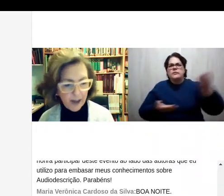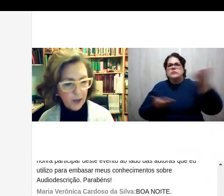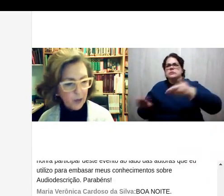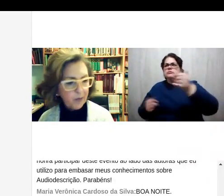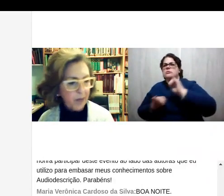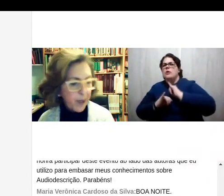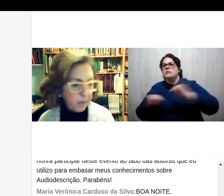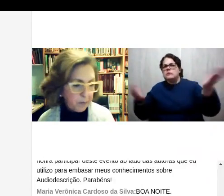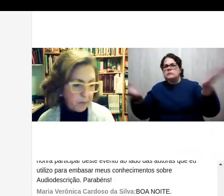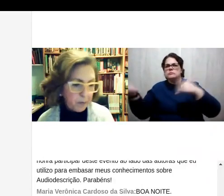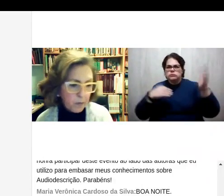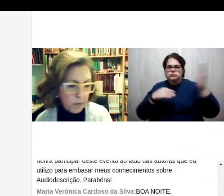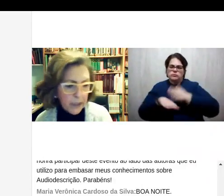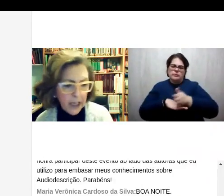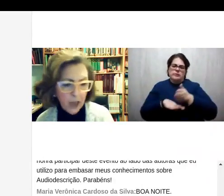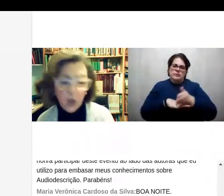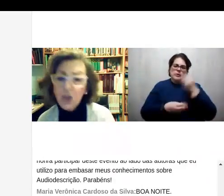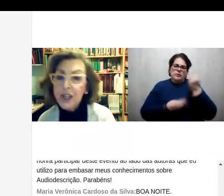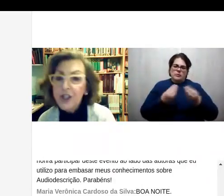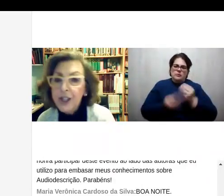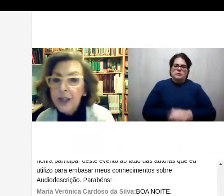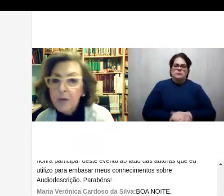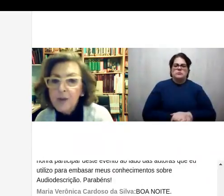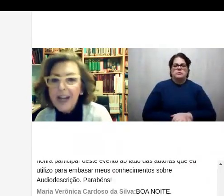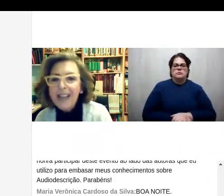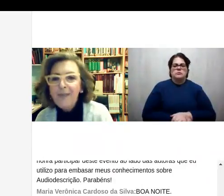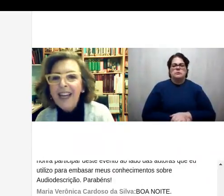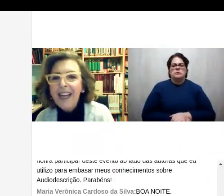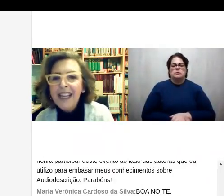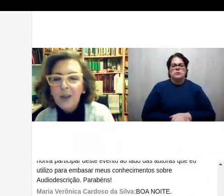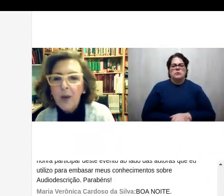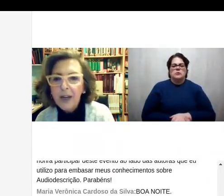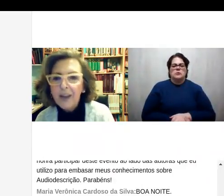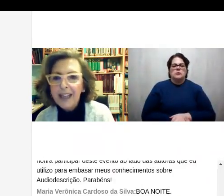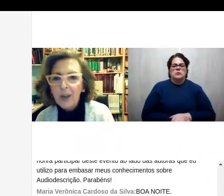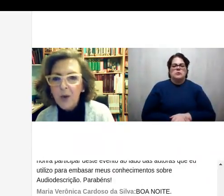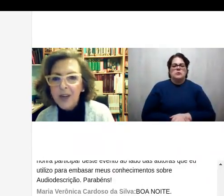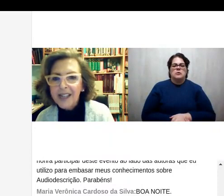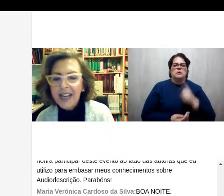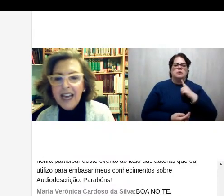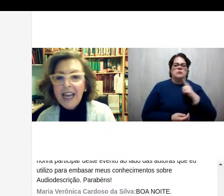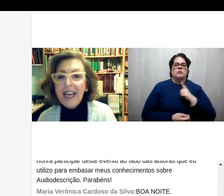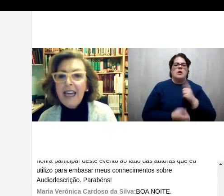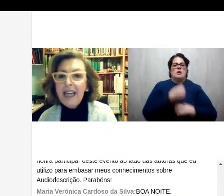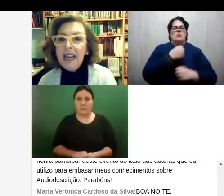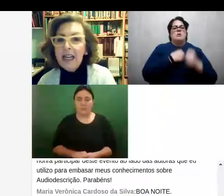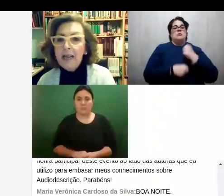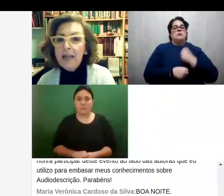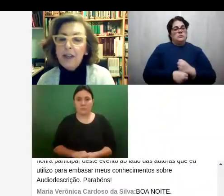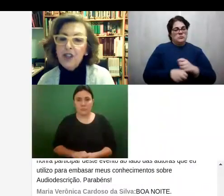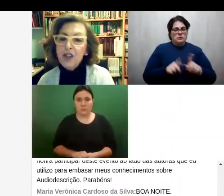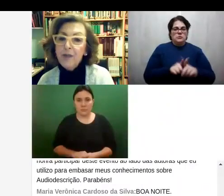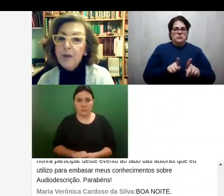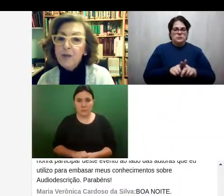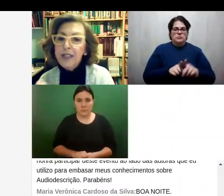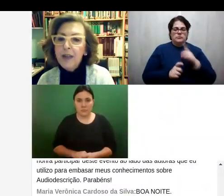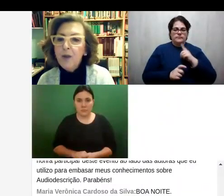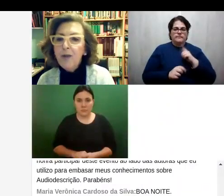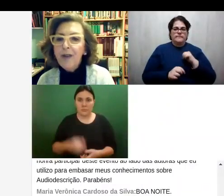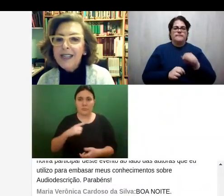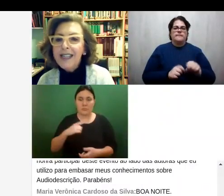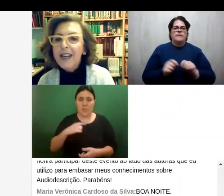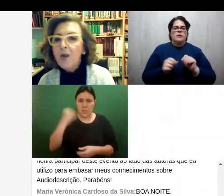feito, né? Nós já tínhamos a experiência do ano anterior e já tivemos, então,